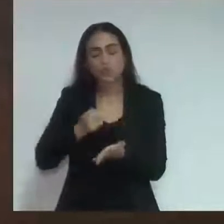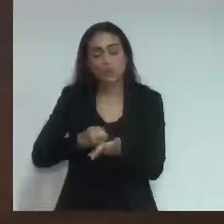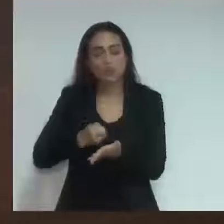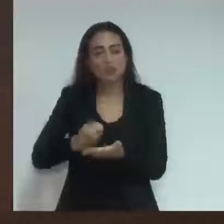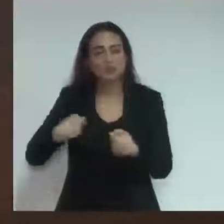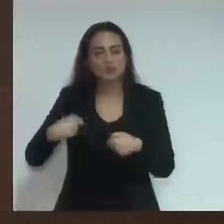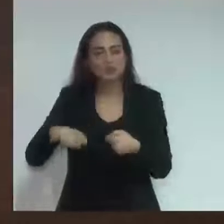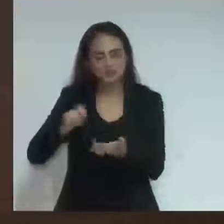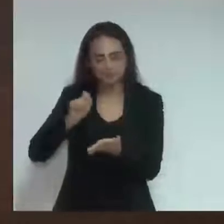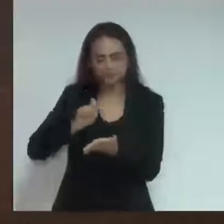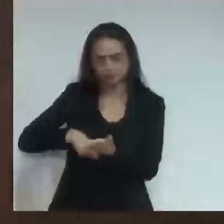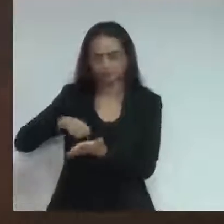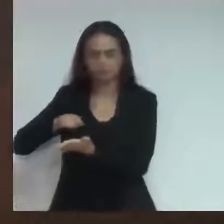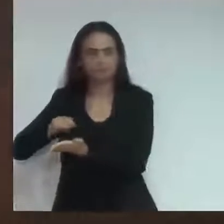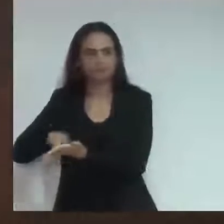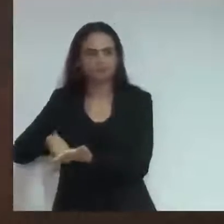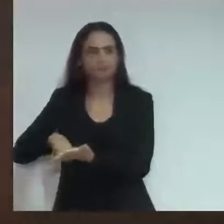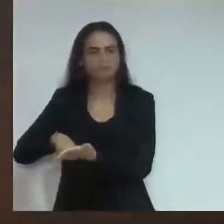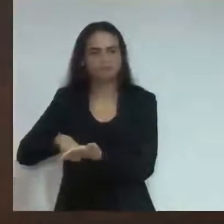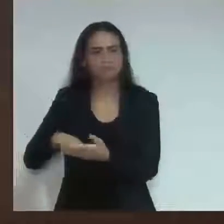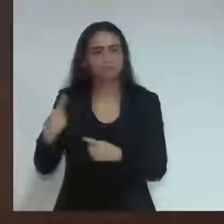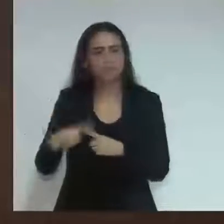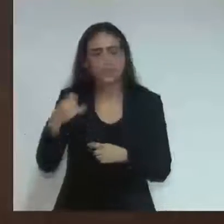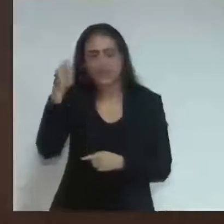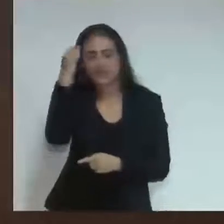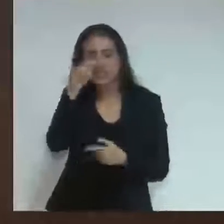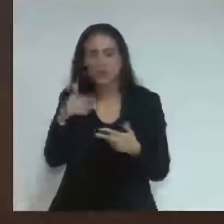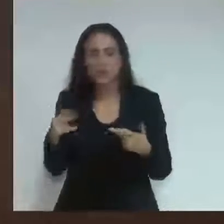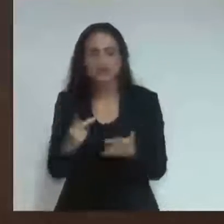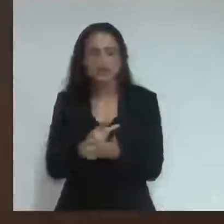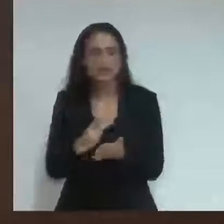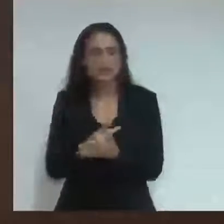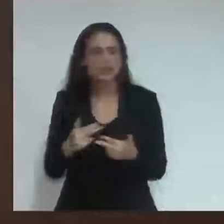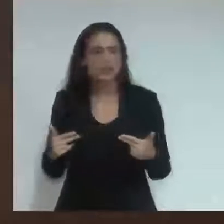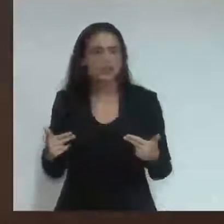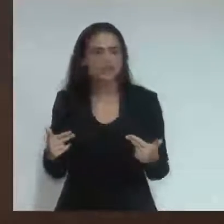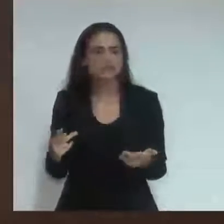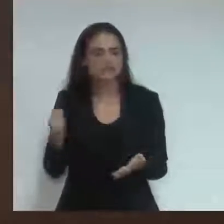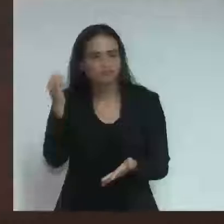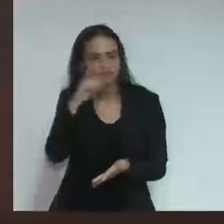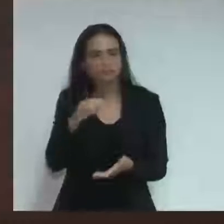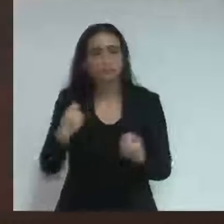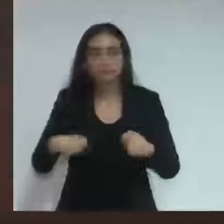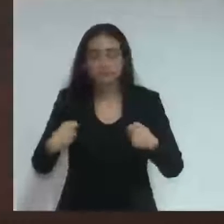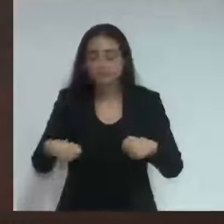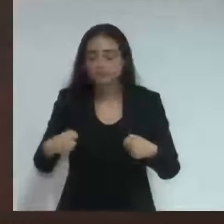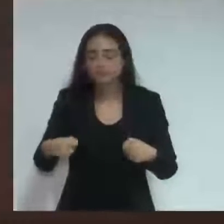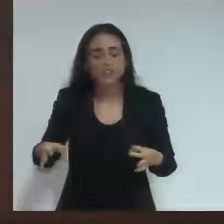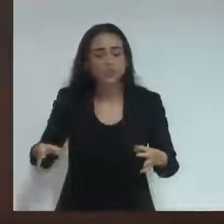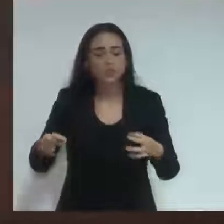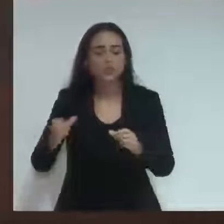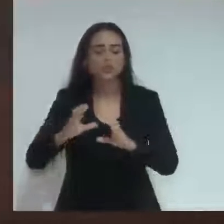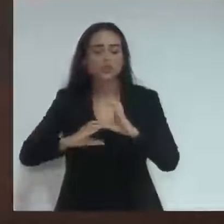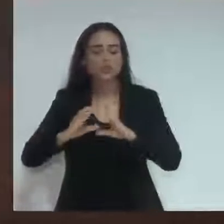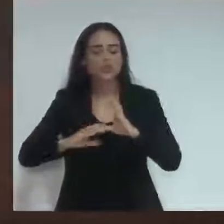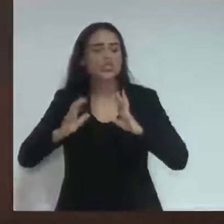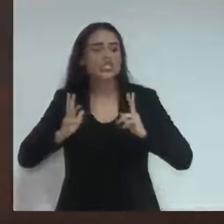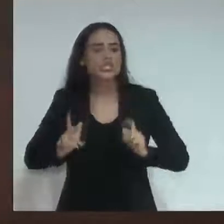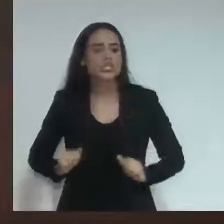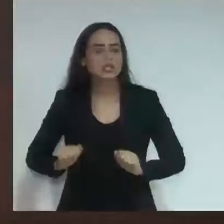até deveria ter, nós não podemos fazer por lei, mas a obrigatoriedade de qualquer concurso que se faça vinhedo, fazer desse jeito.